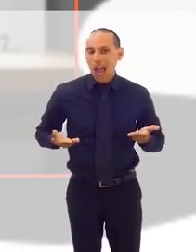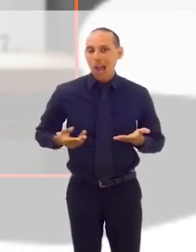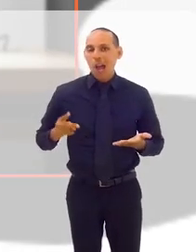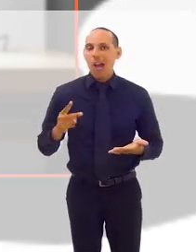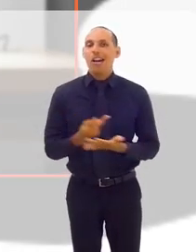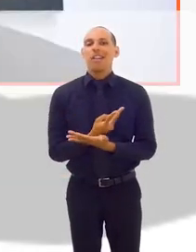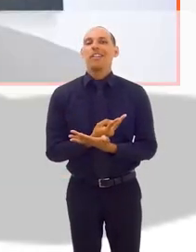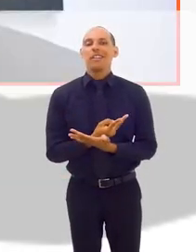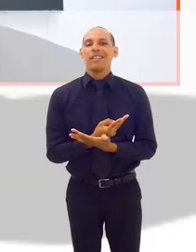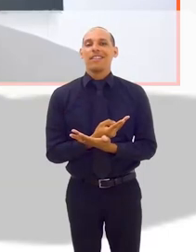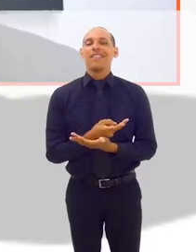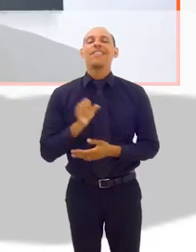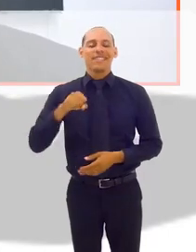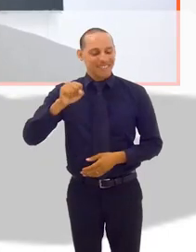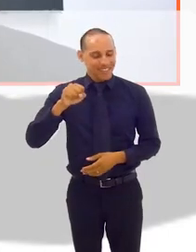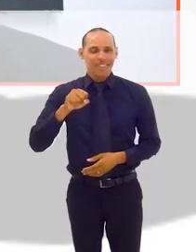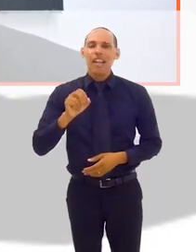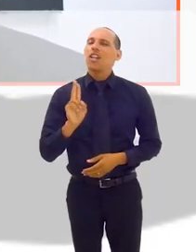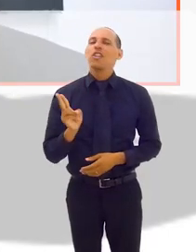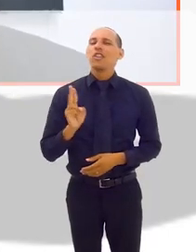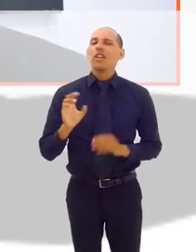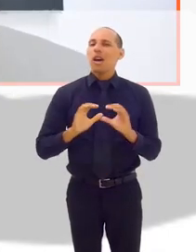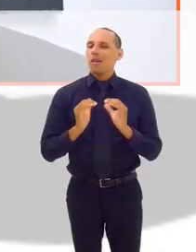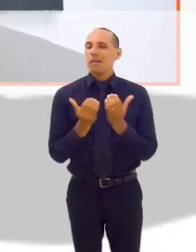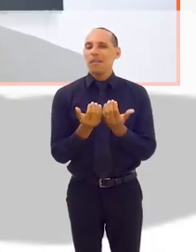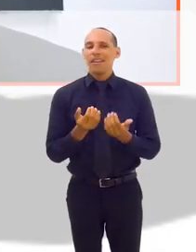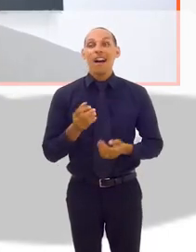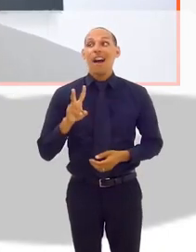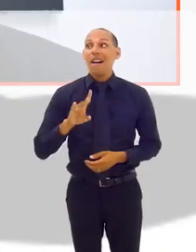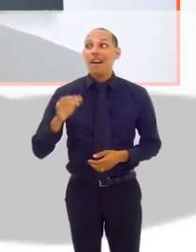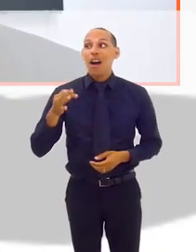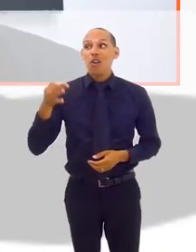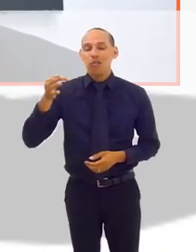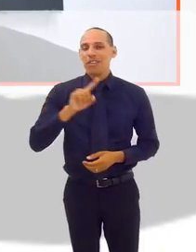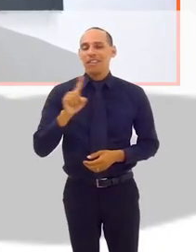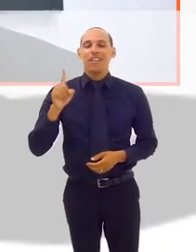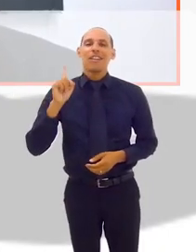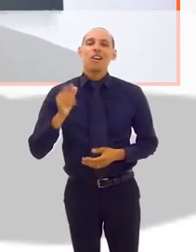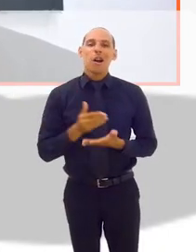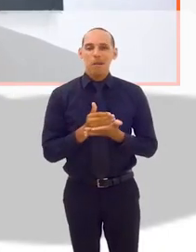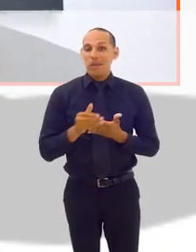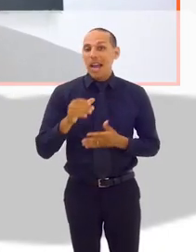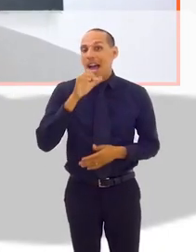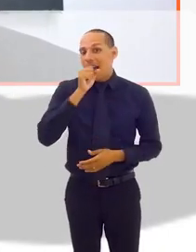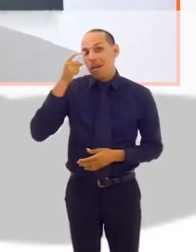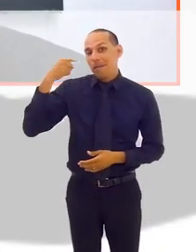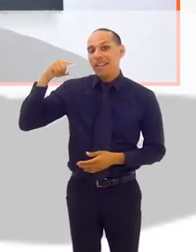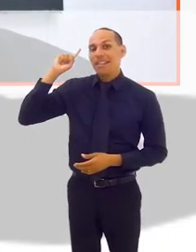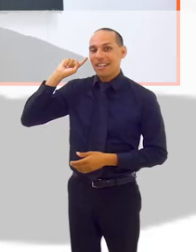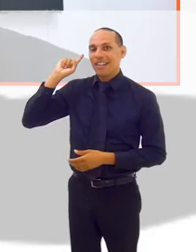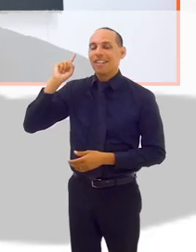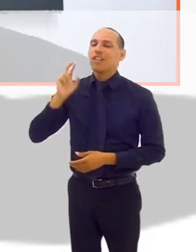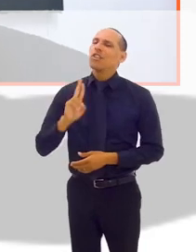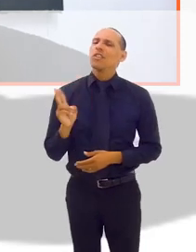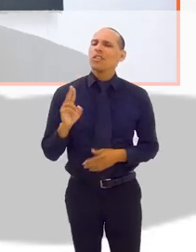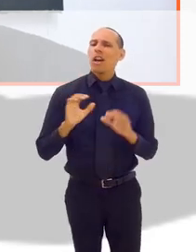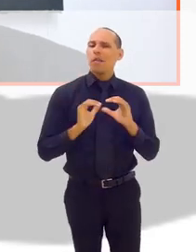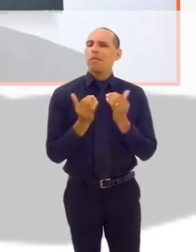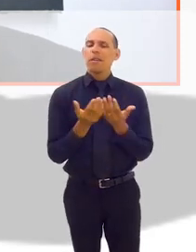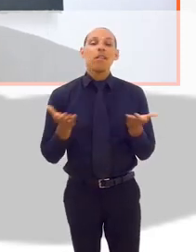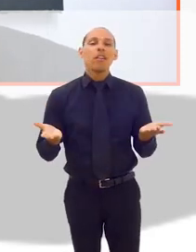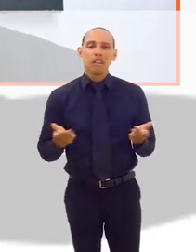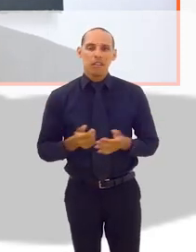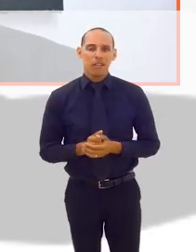está acontecendo. Né? Está. Qual é o nome da comunidade? Agora, não é que vai acontecer, ele foi inaugurado sábado passado. Qual é o